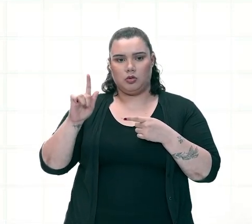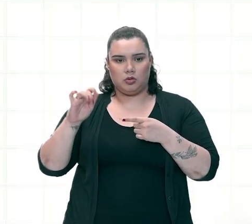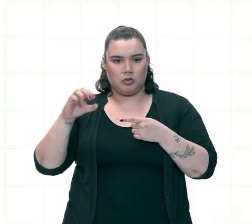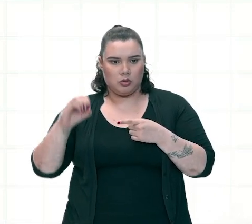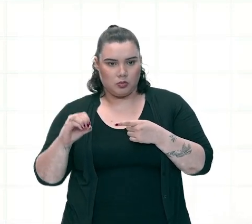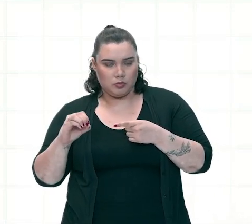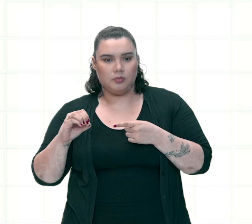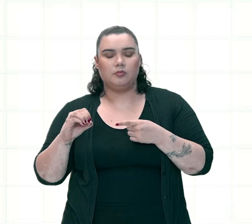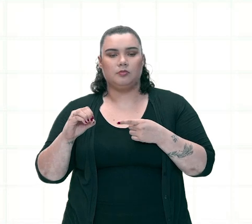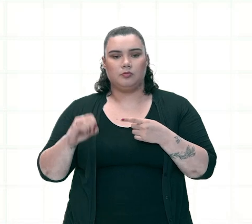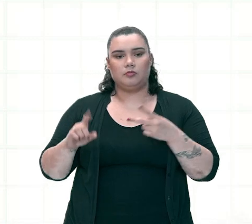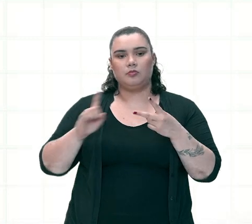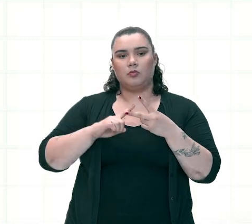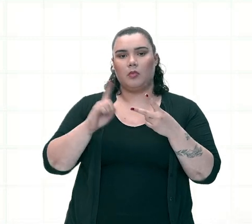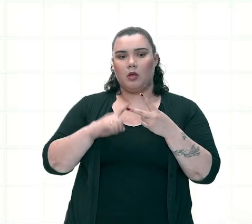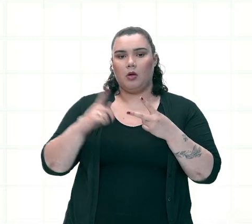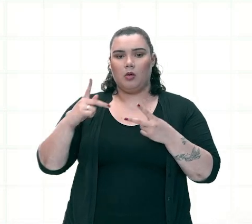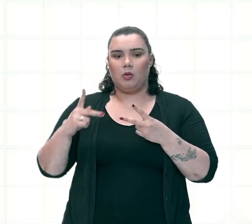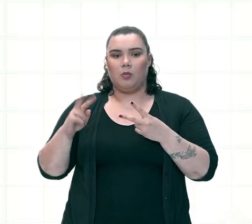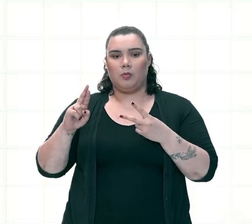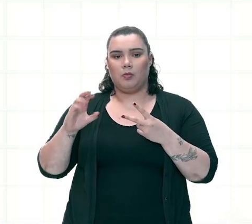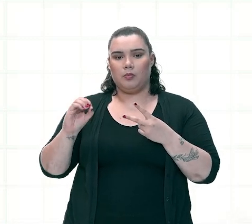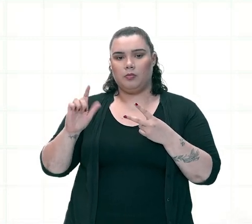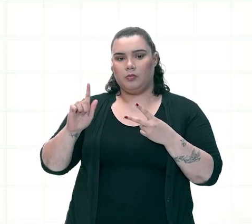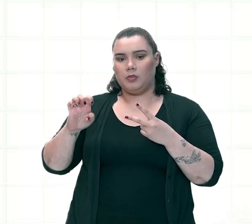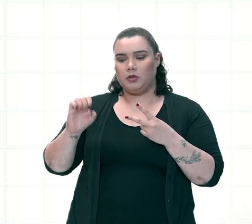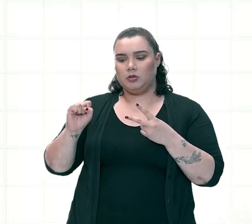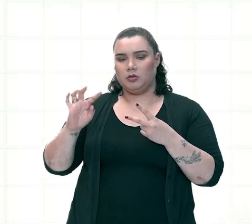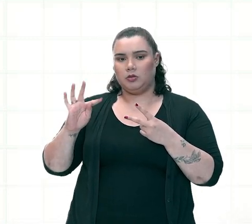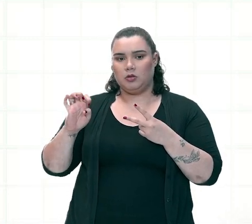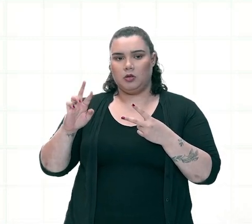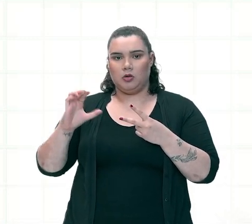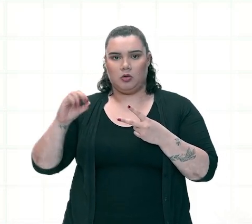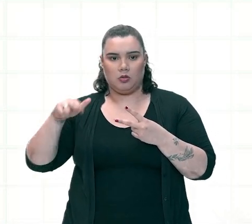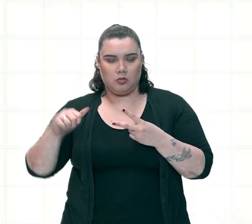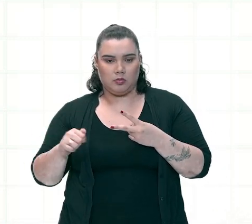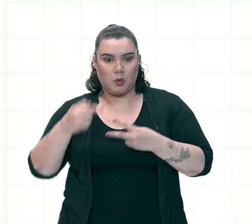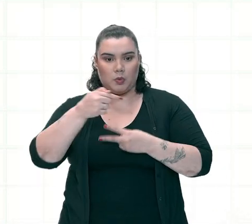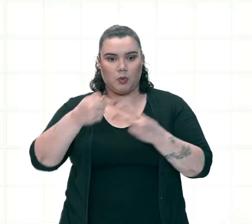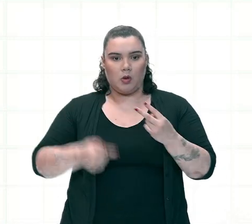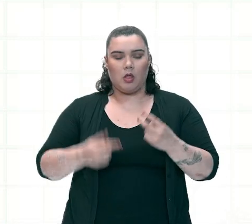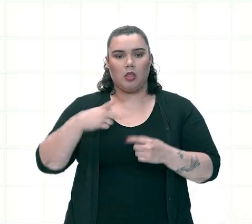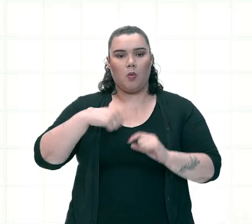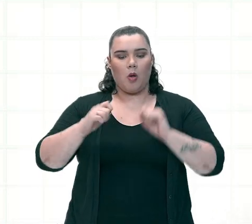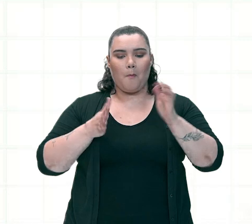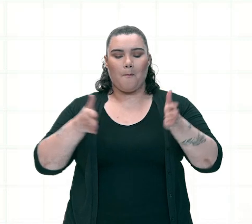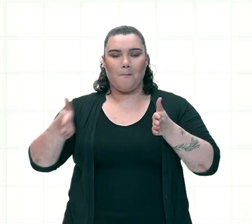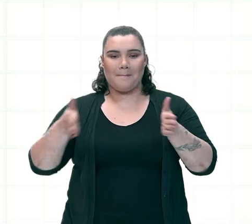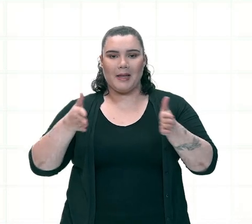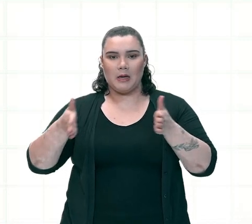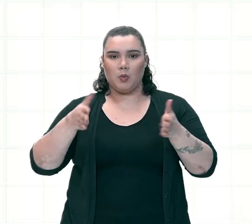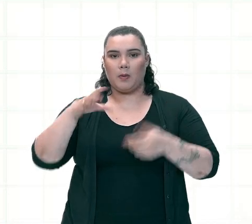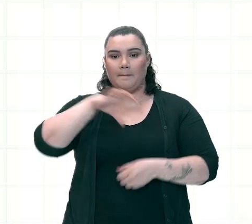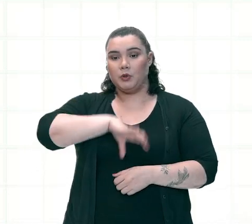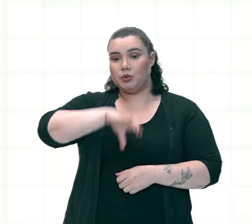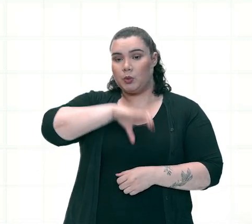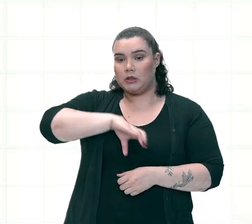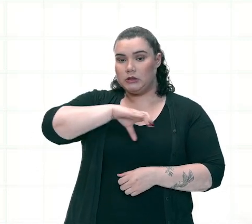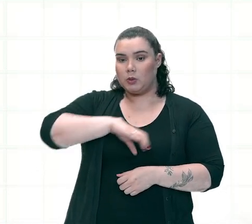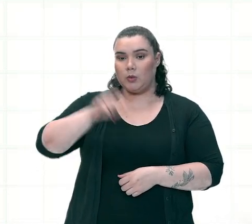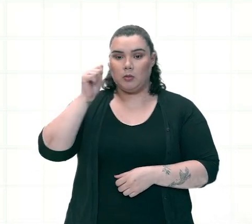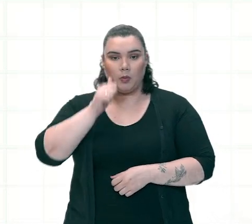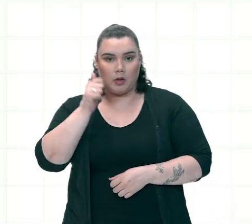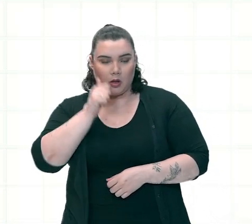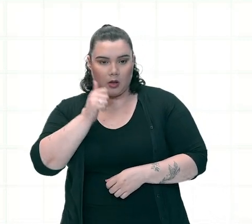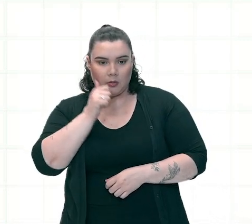estrógeno, vão produzir ali o estrógeno e a progesterona, que são hormônios que atuam no ciclo menstrual.